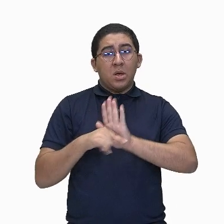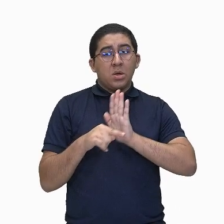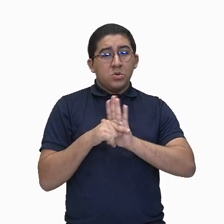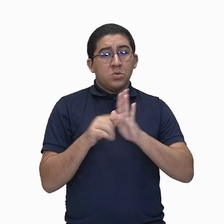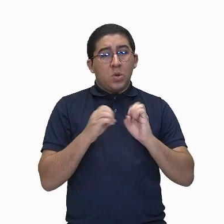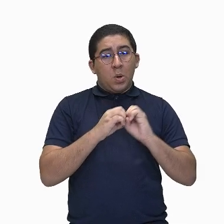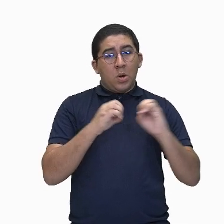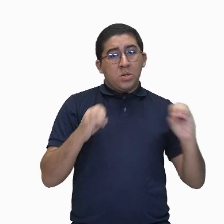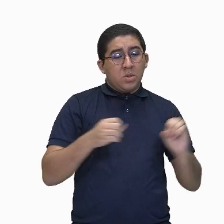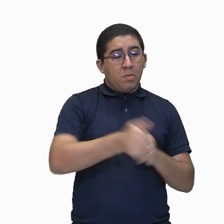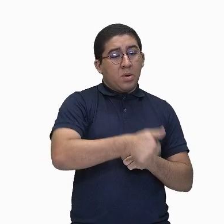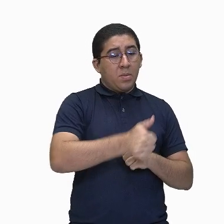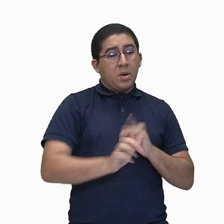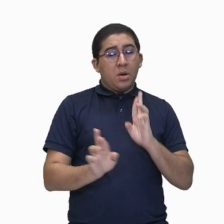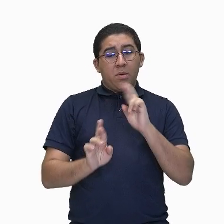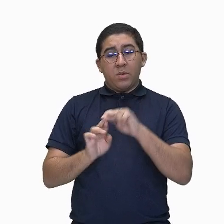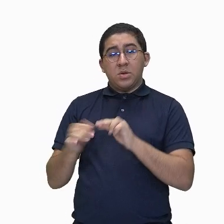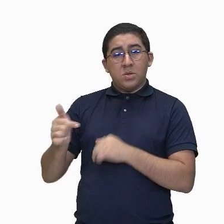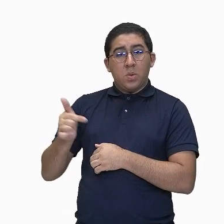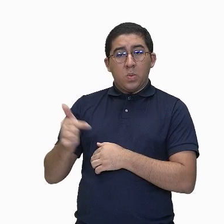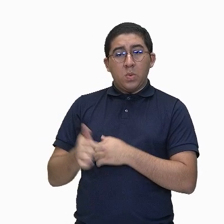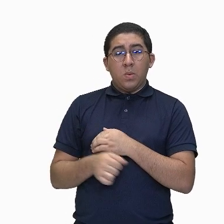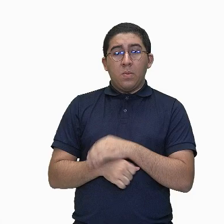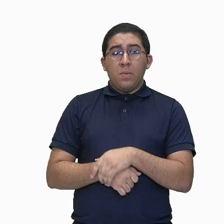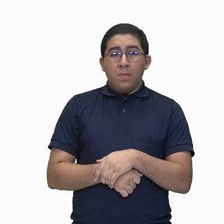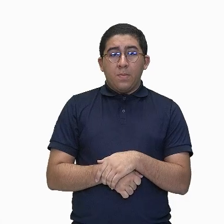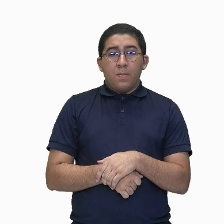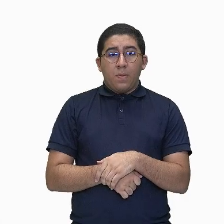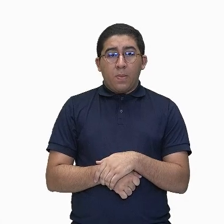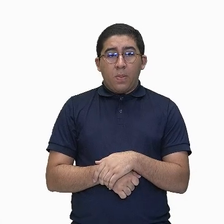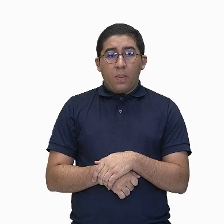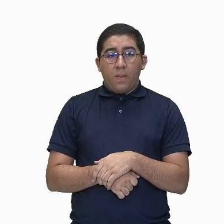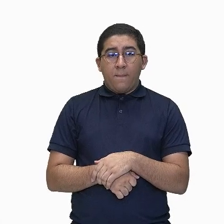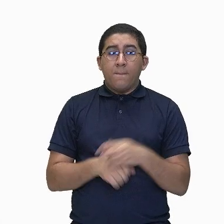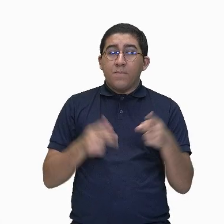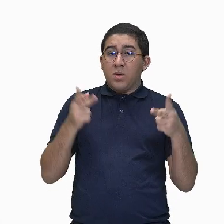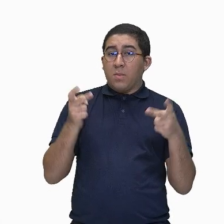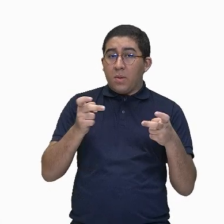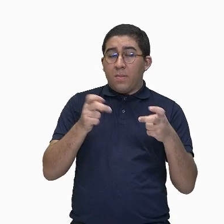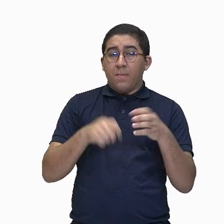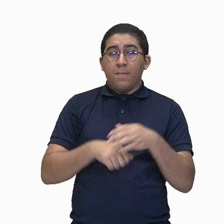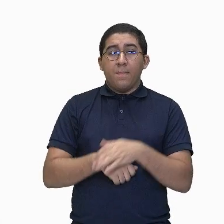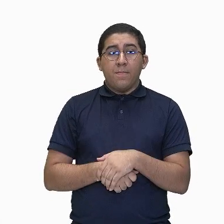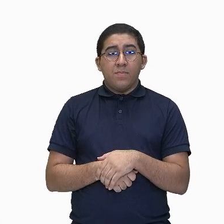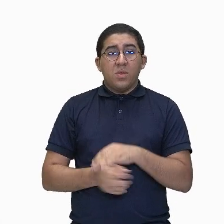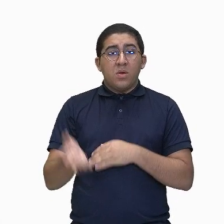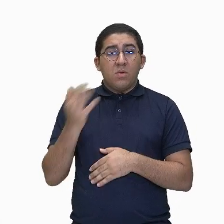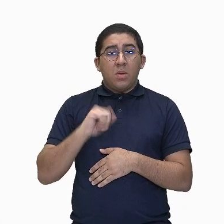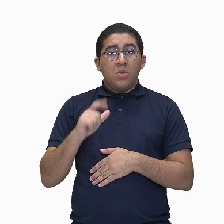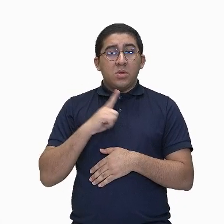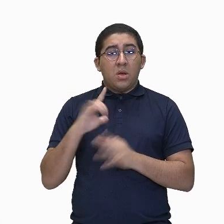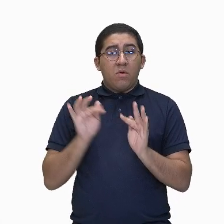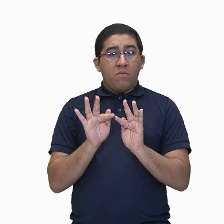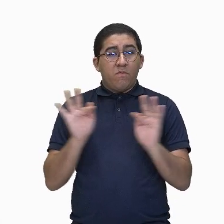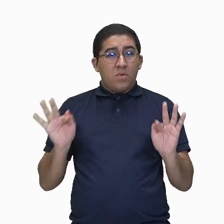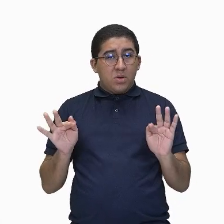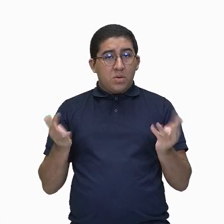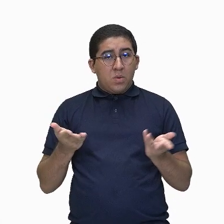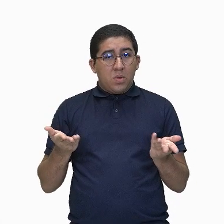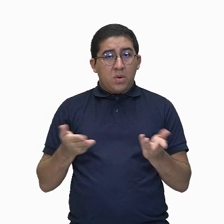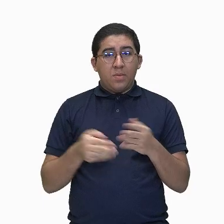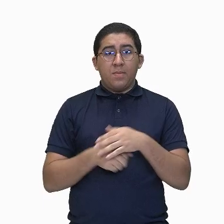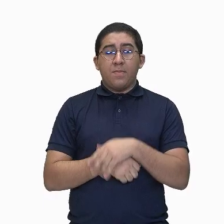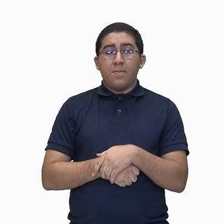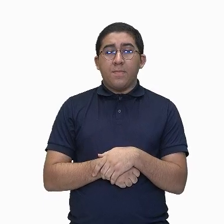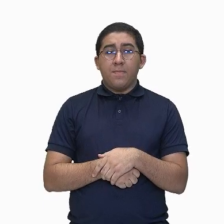primeira oração, em relação à segunda oração. Perceberam? Então, agora vamos para as alternativas, que ela